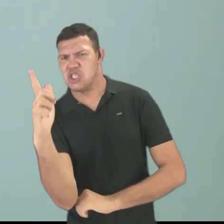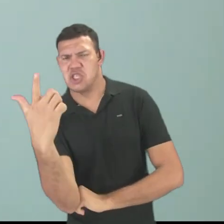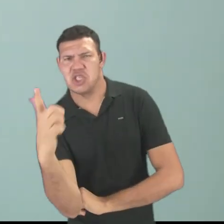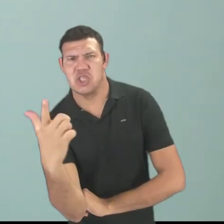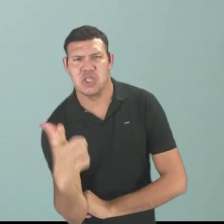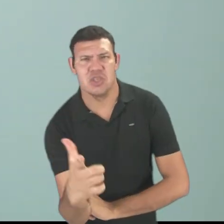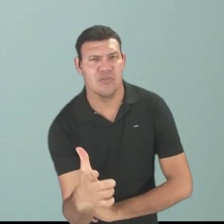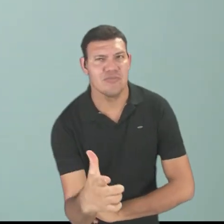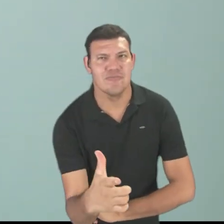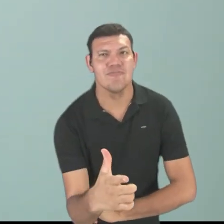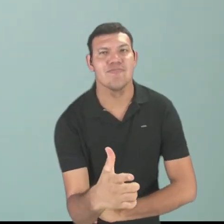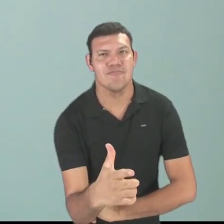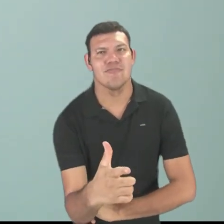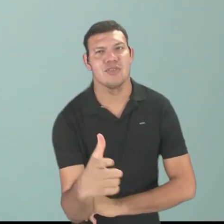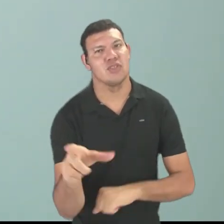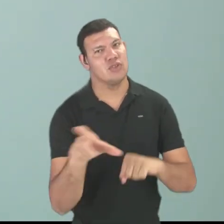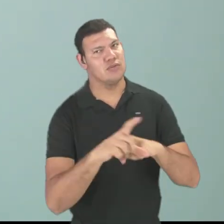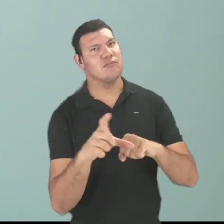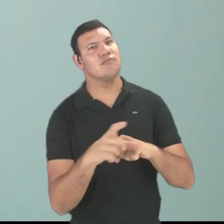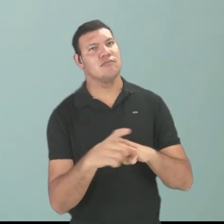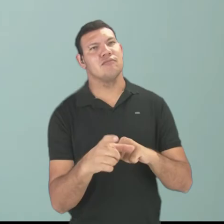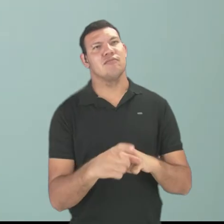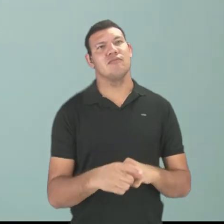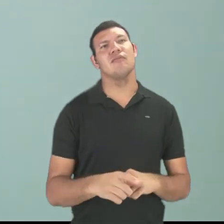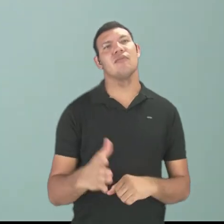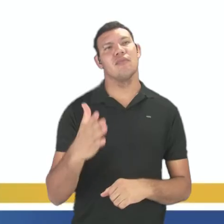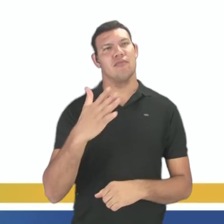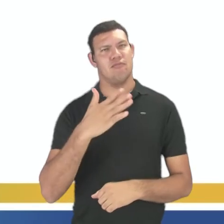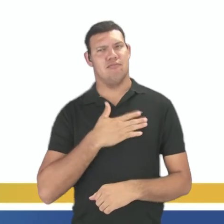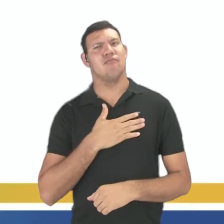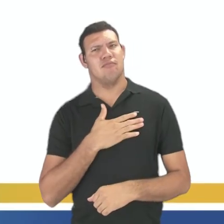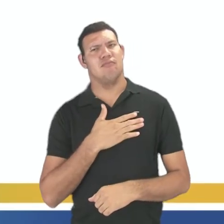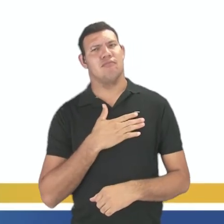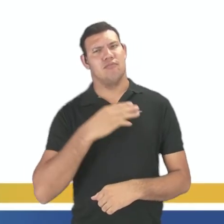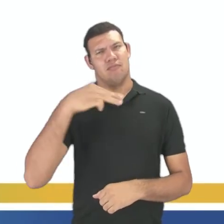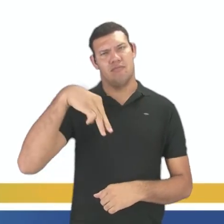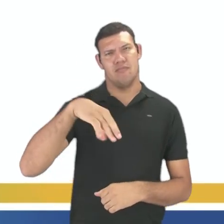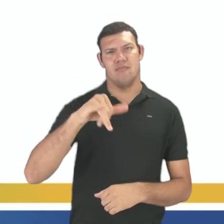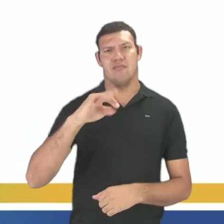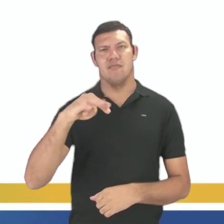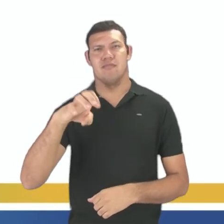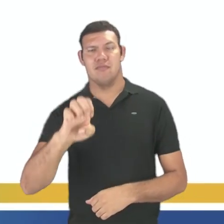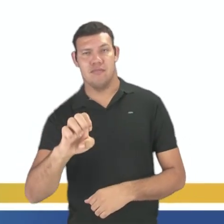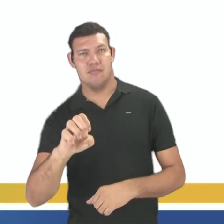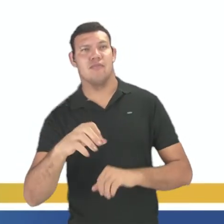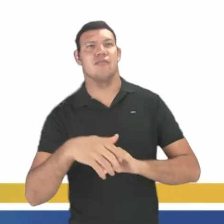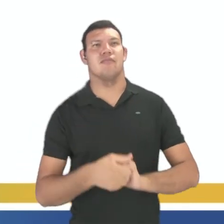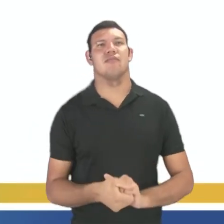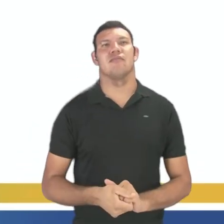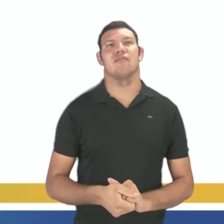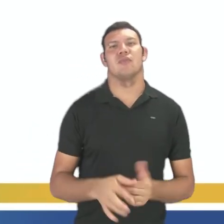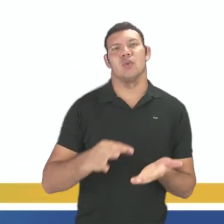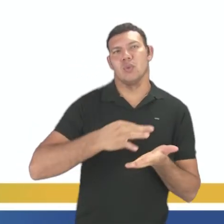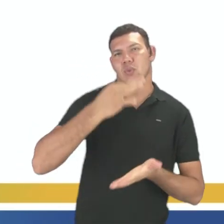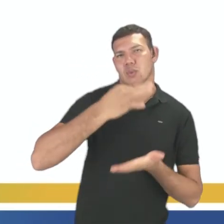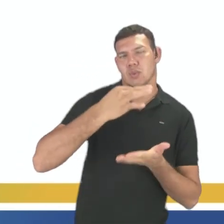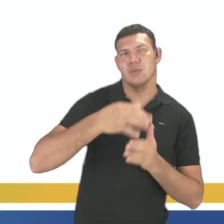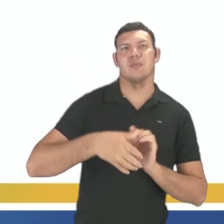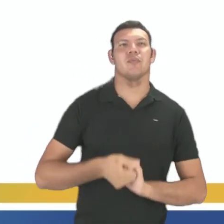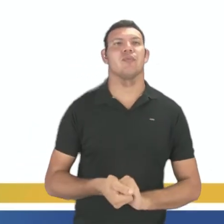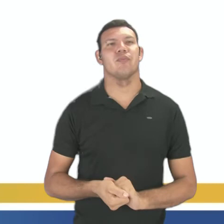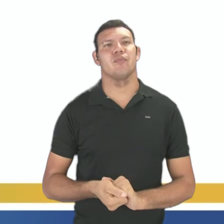frente, mine. This coffee is mine, esse café é meu. O próximo exemplo, a próxima